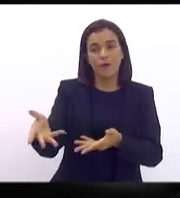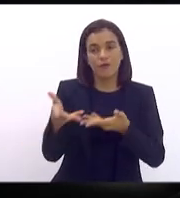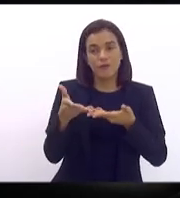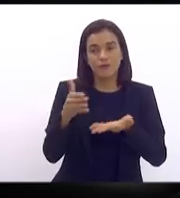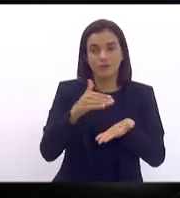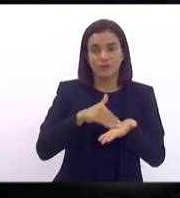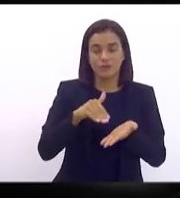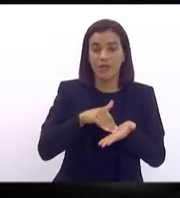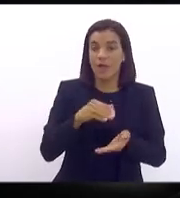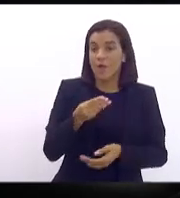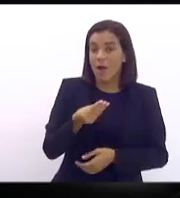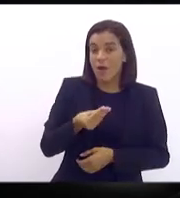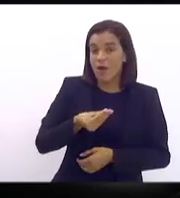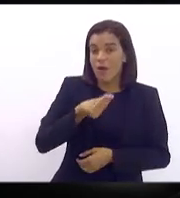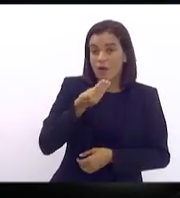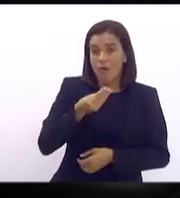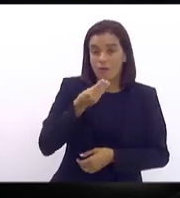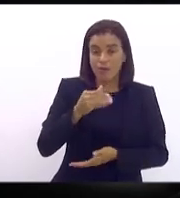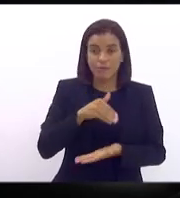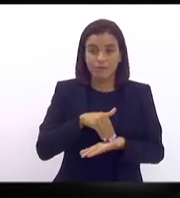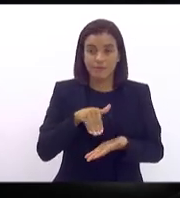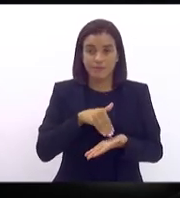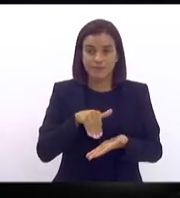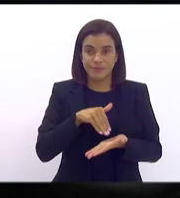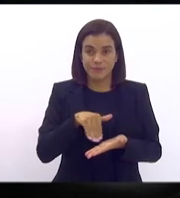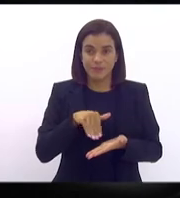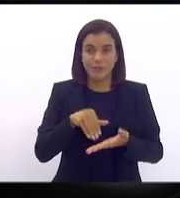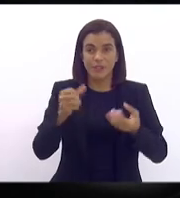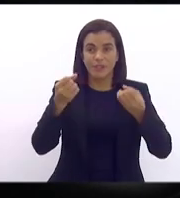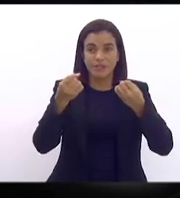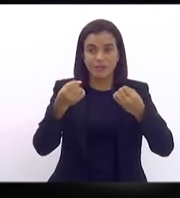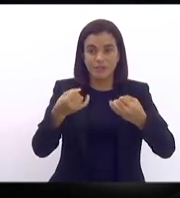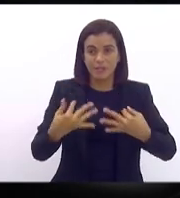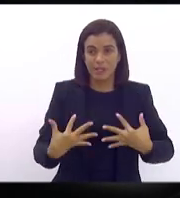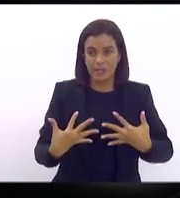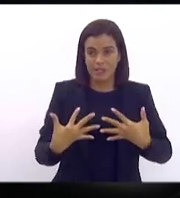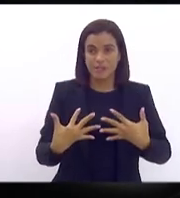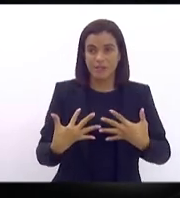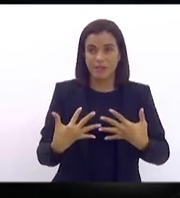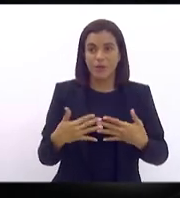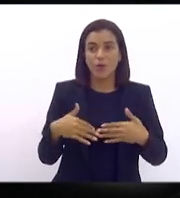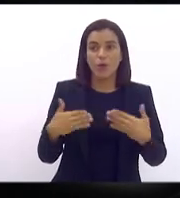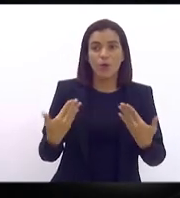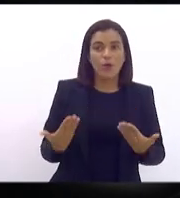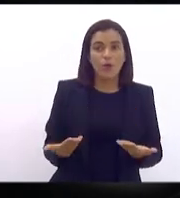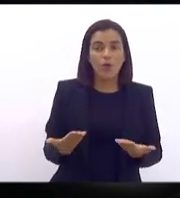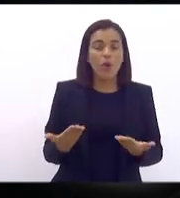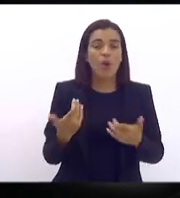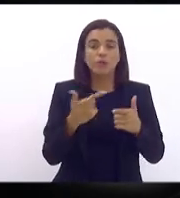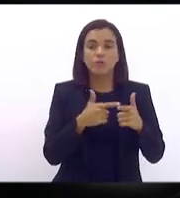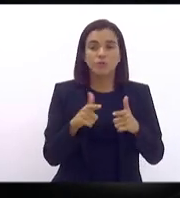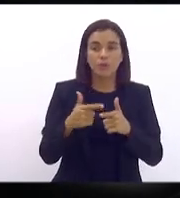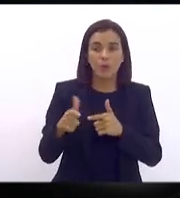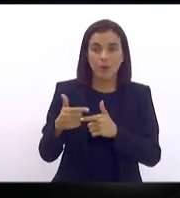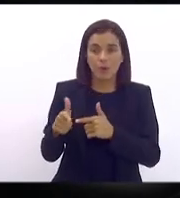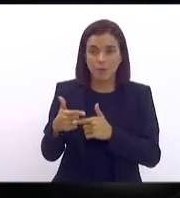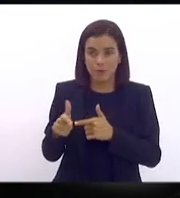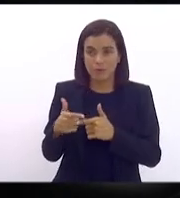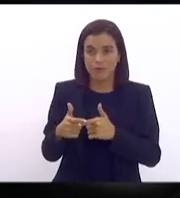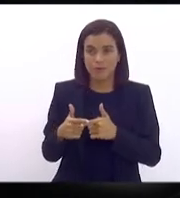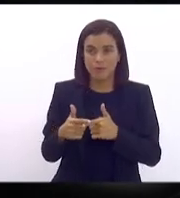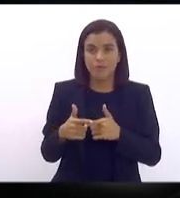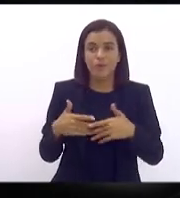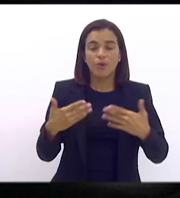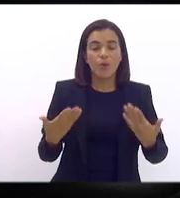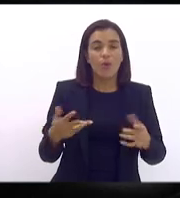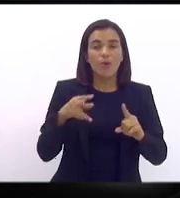é uma oportunidade da secretaria vir esclarecer tanto quais são os percalços, quais são, do